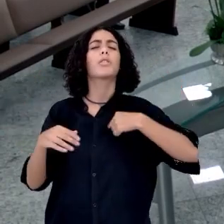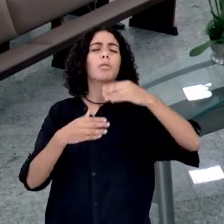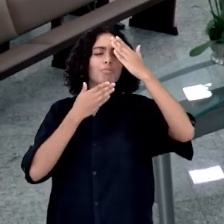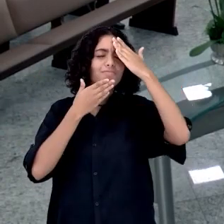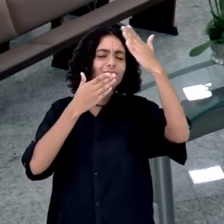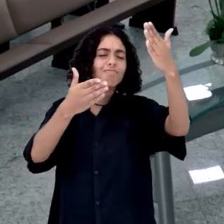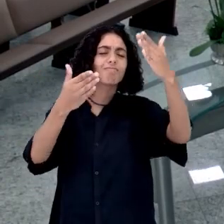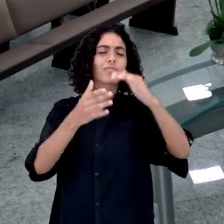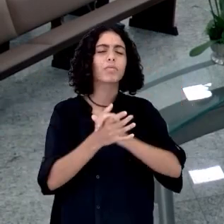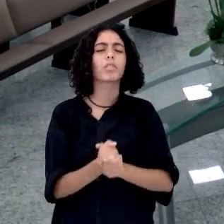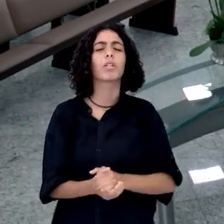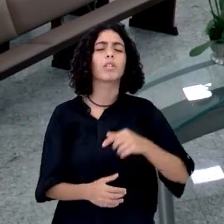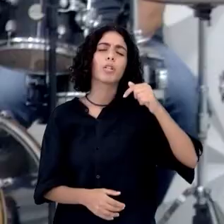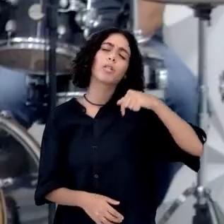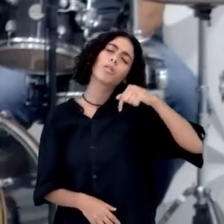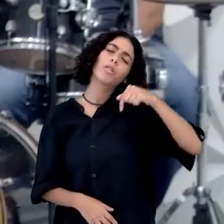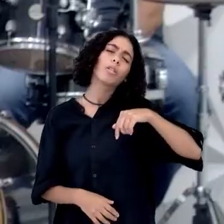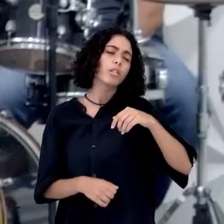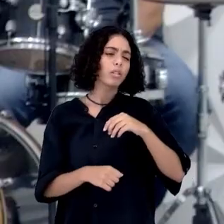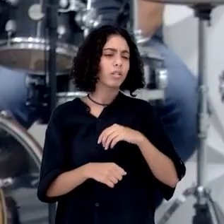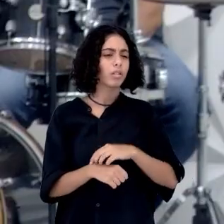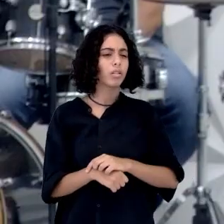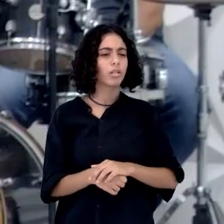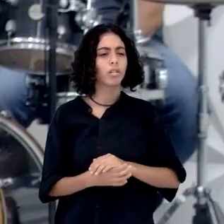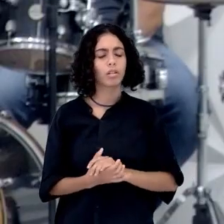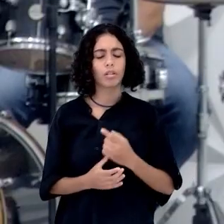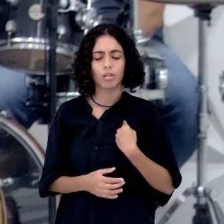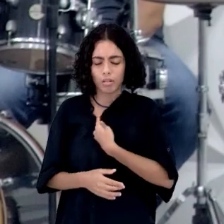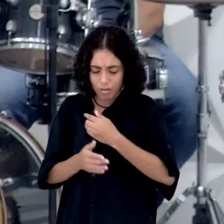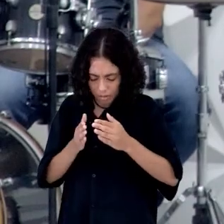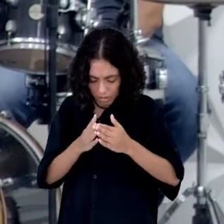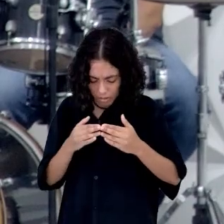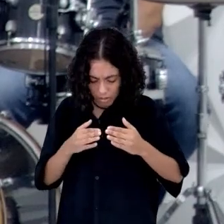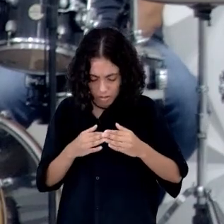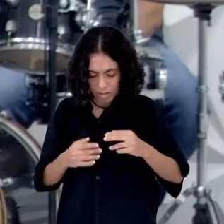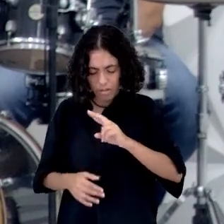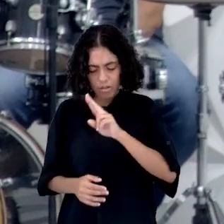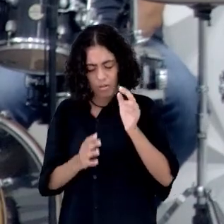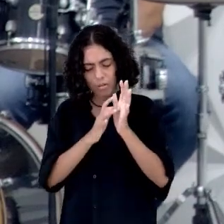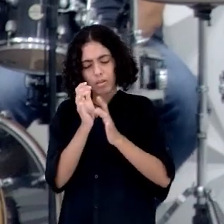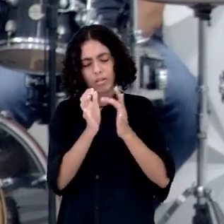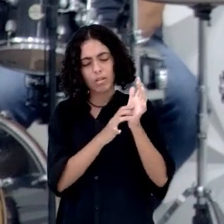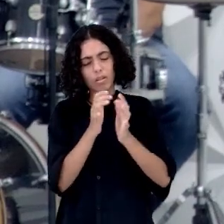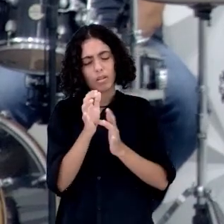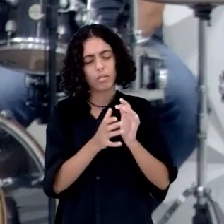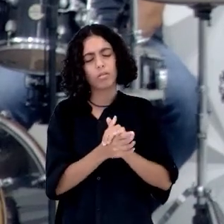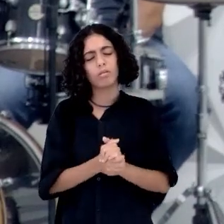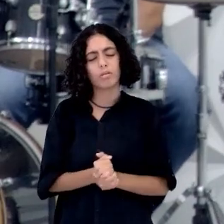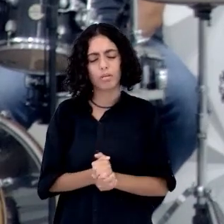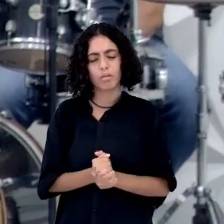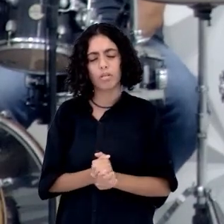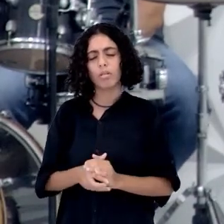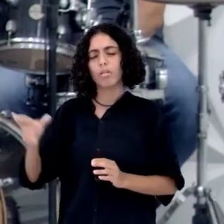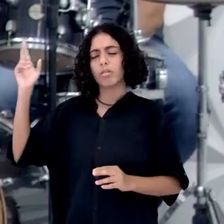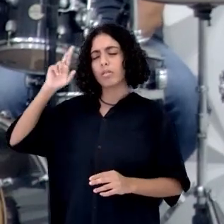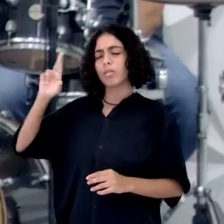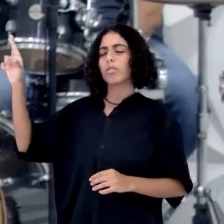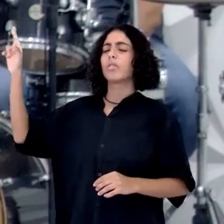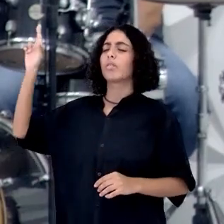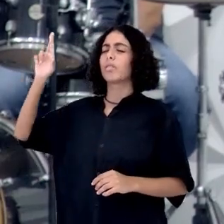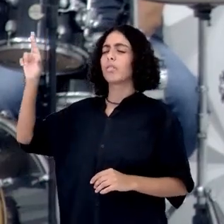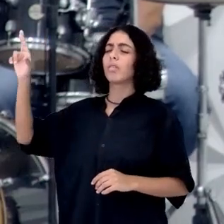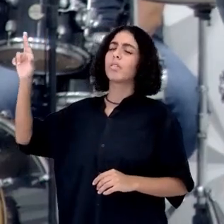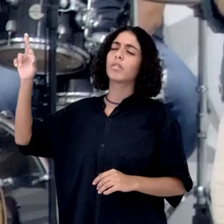momento nós suplicamos que em nome de Jesus o Senhor esteja atendendo o pedido, Senhor, do